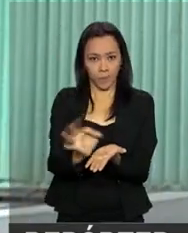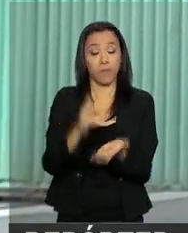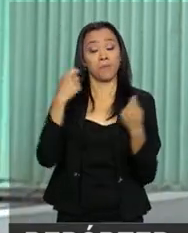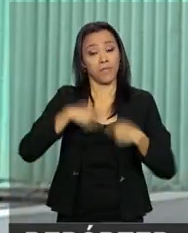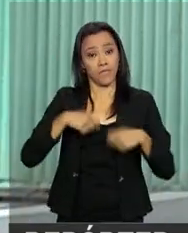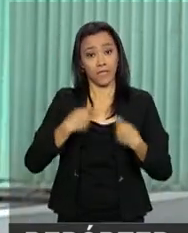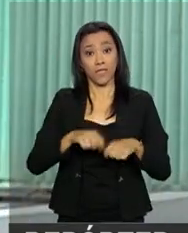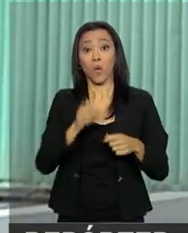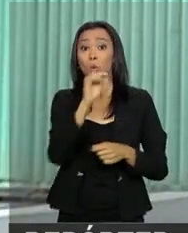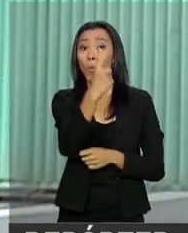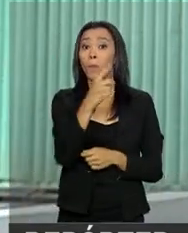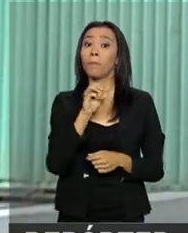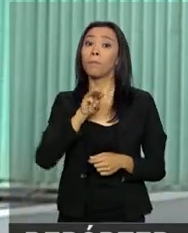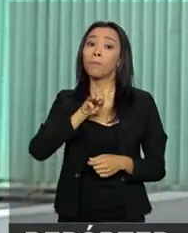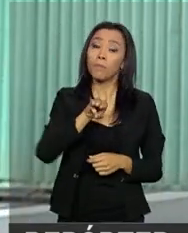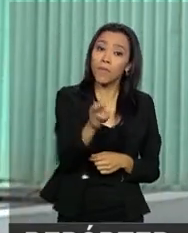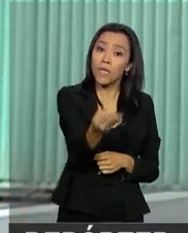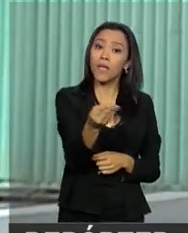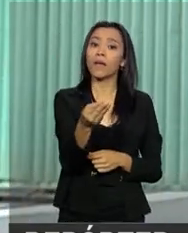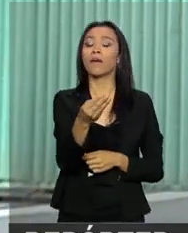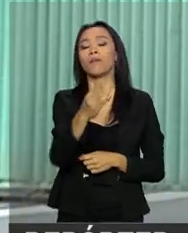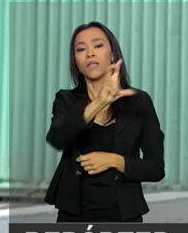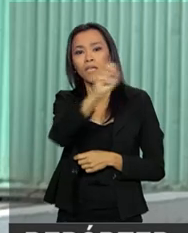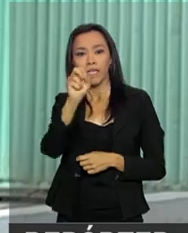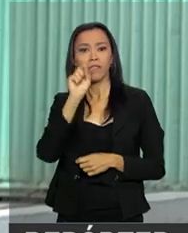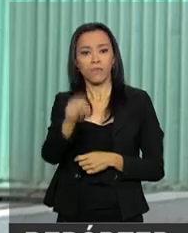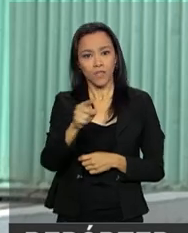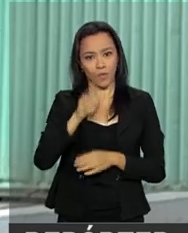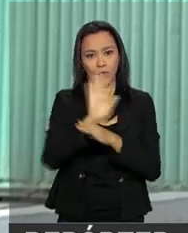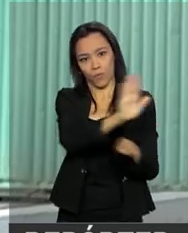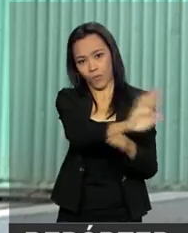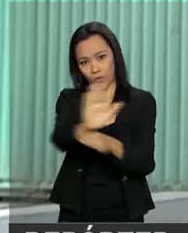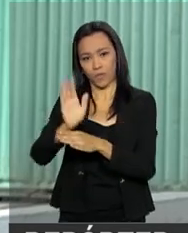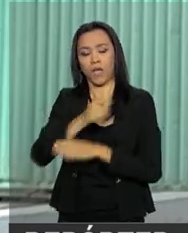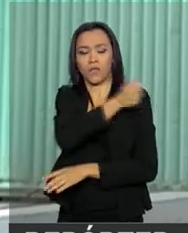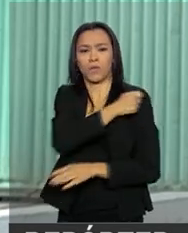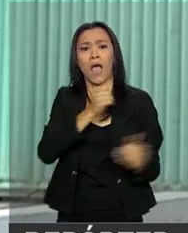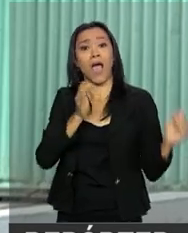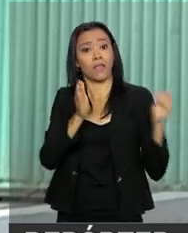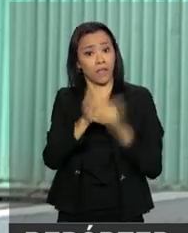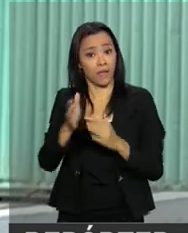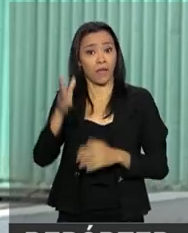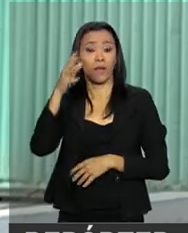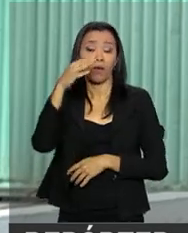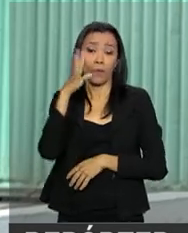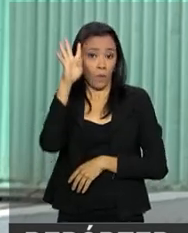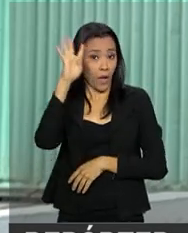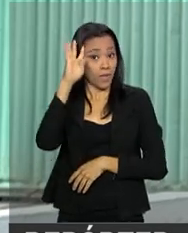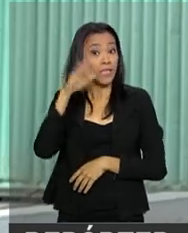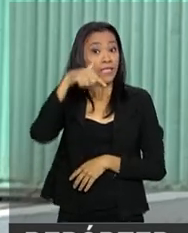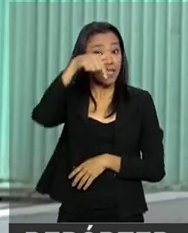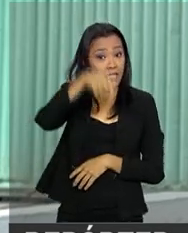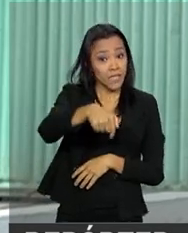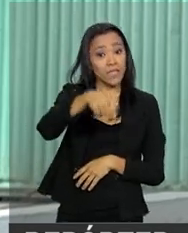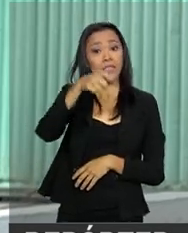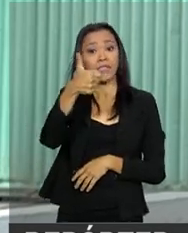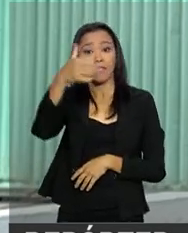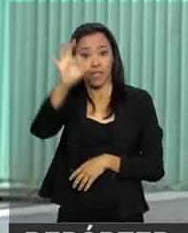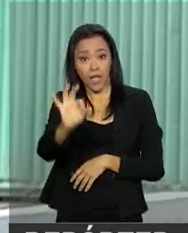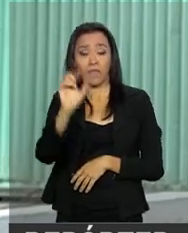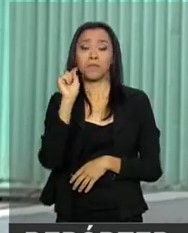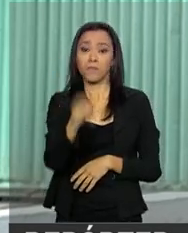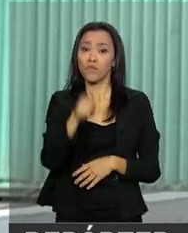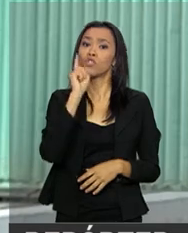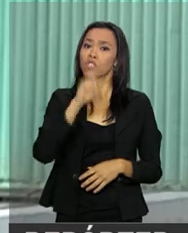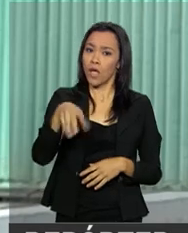atender 1,5 milhão de estudantes universitários. Até quarta-feira, 710 mil já haviam